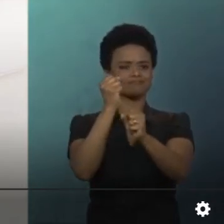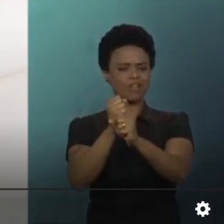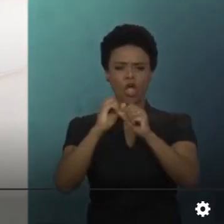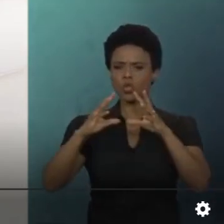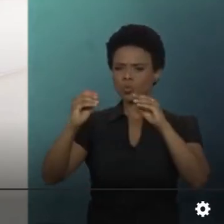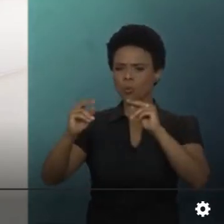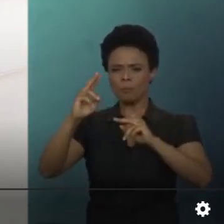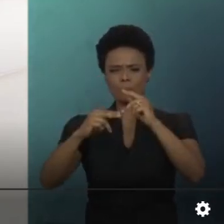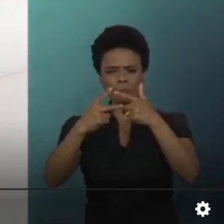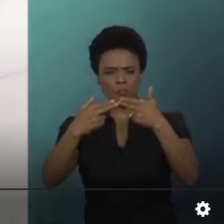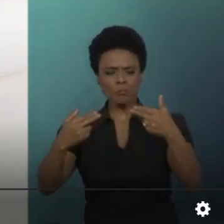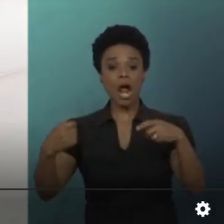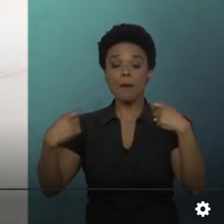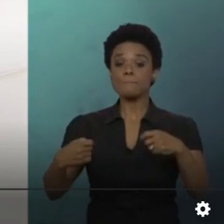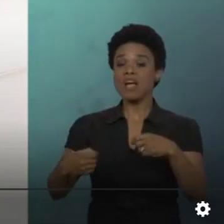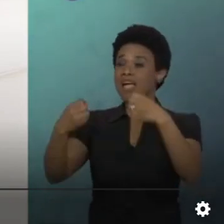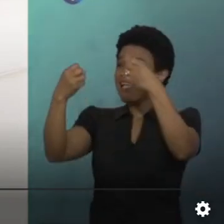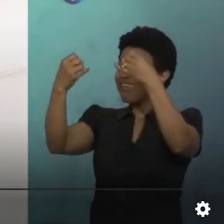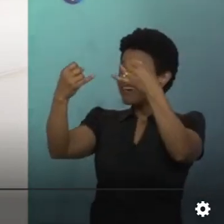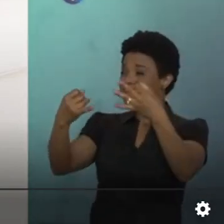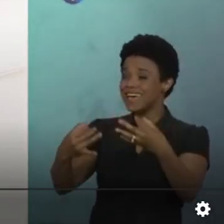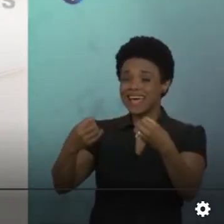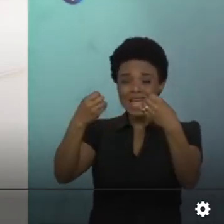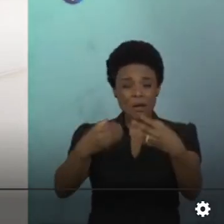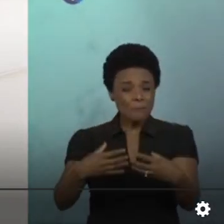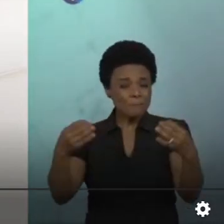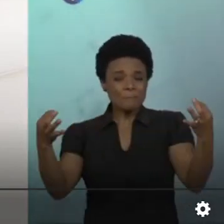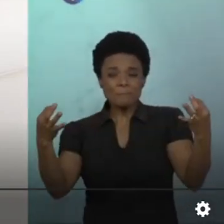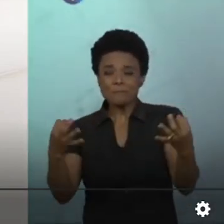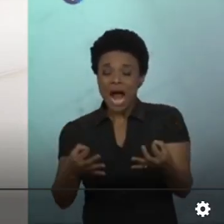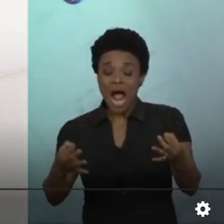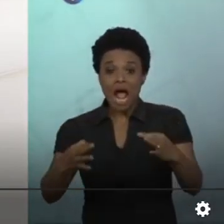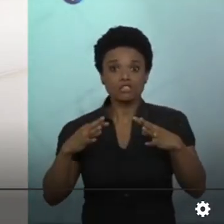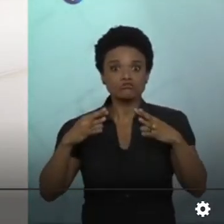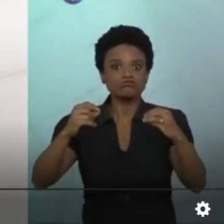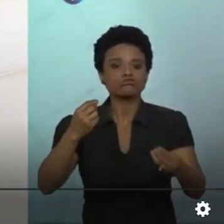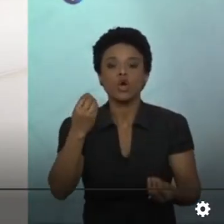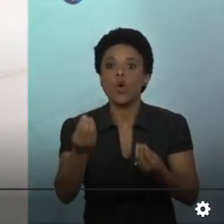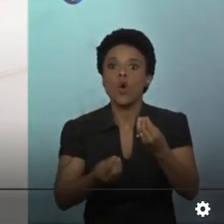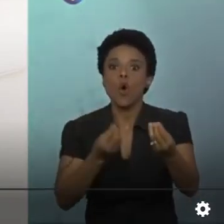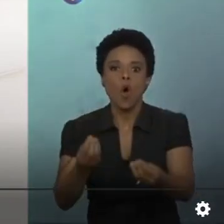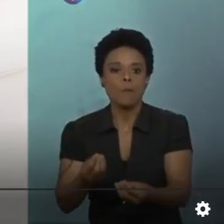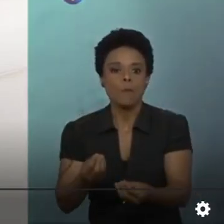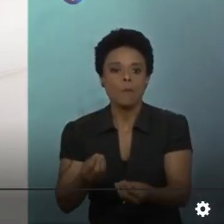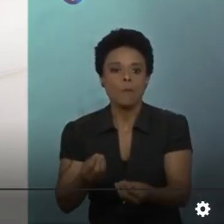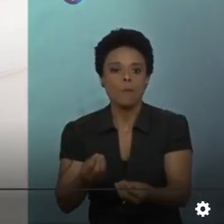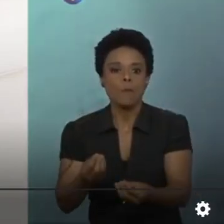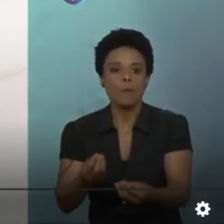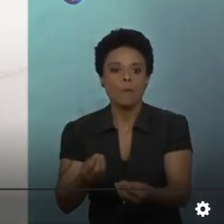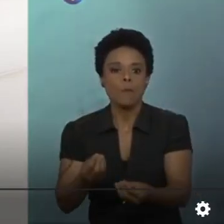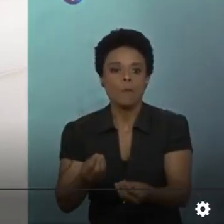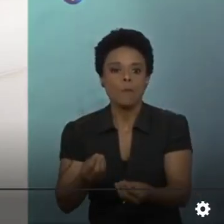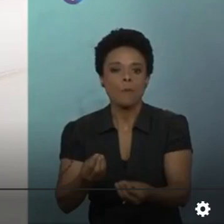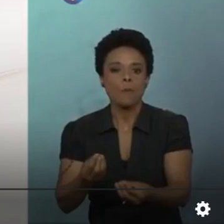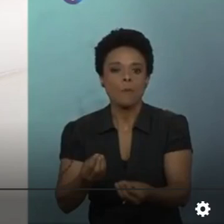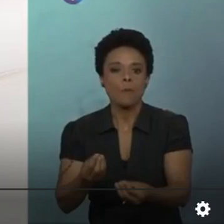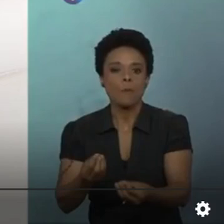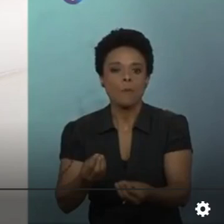deve ter uma descrição geral, além de conter dados básicos de identificação, dados